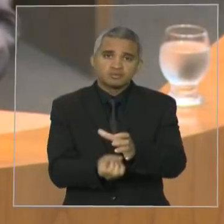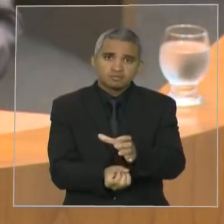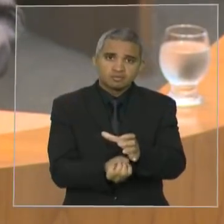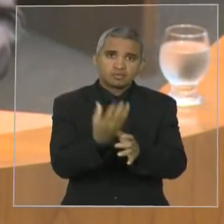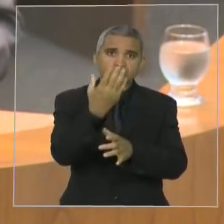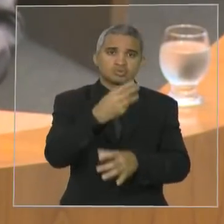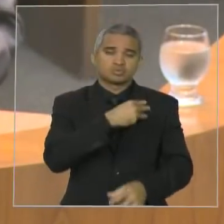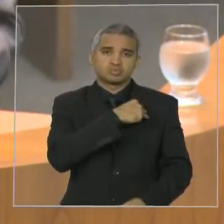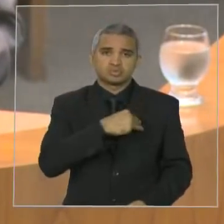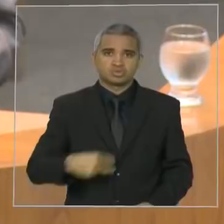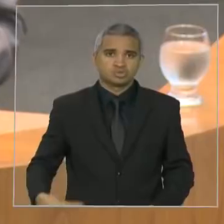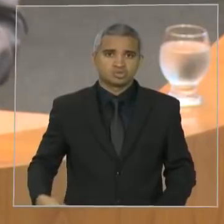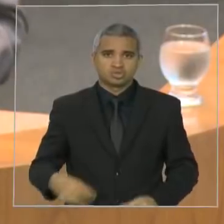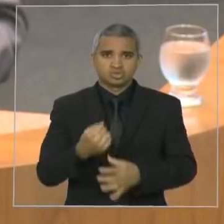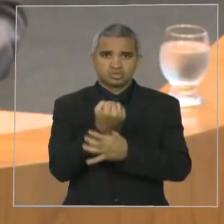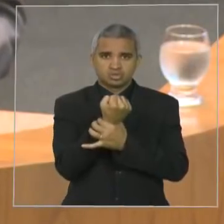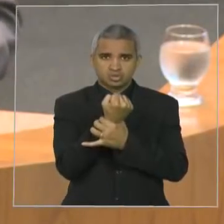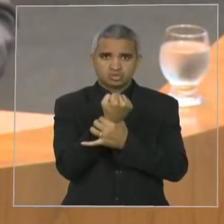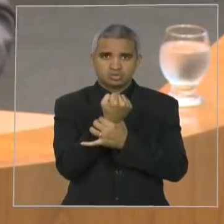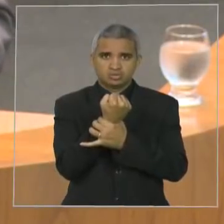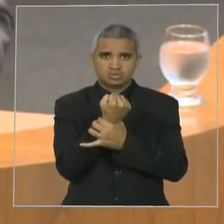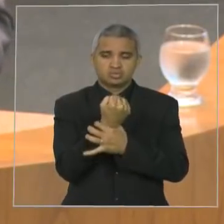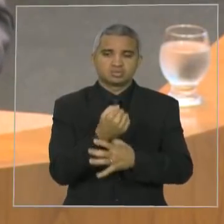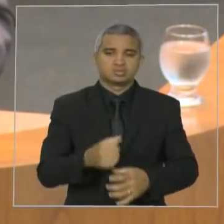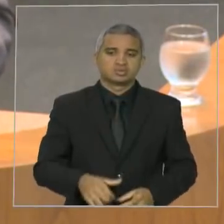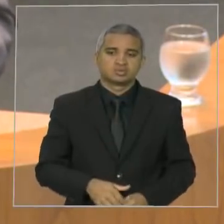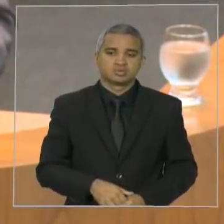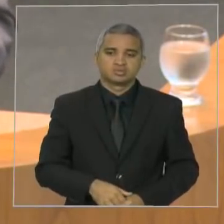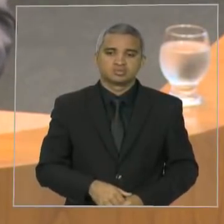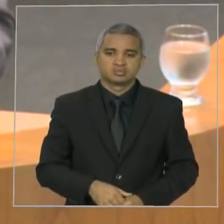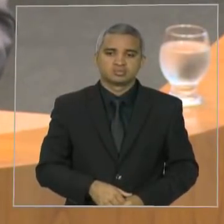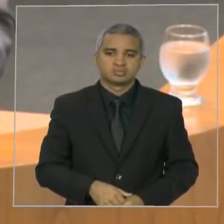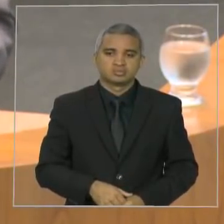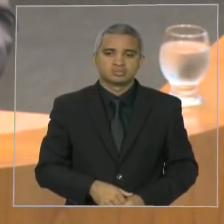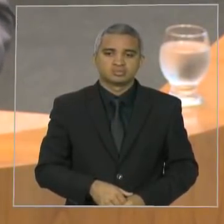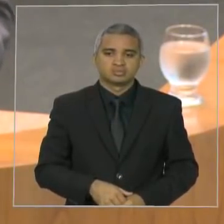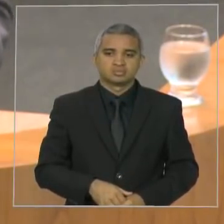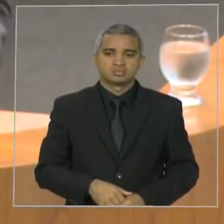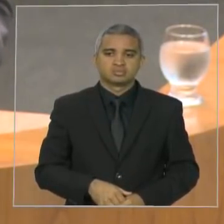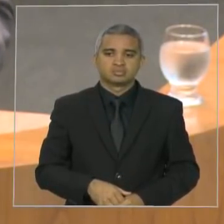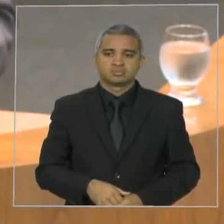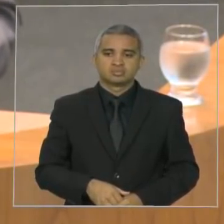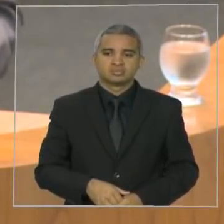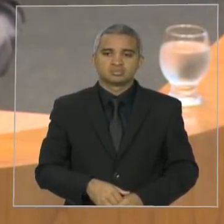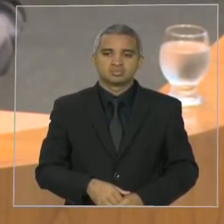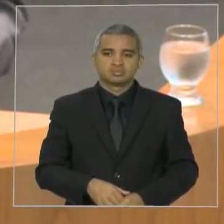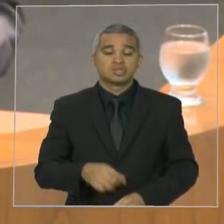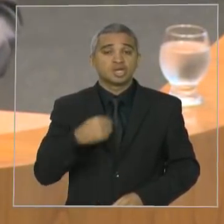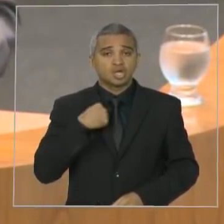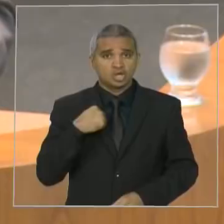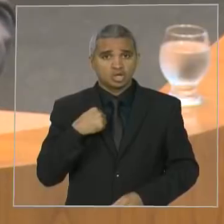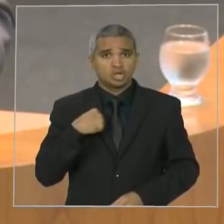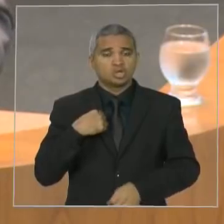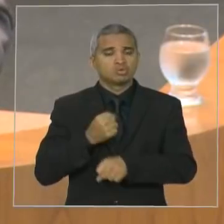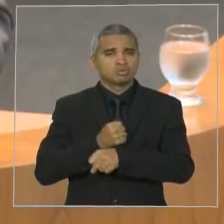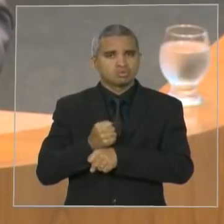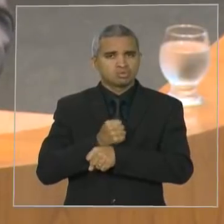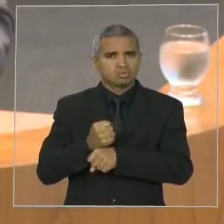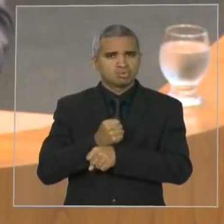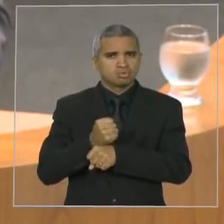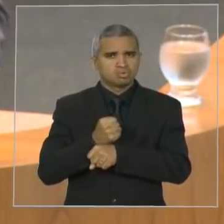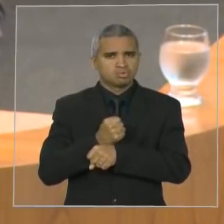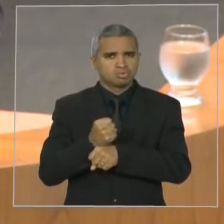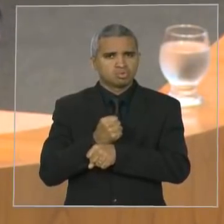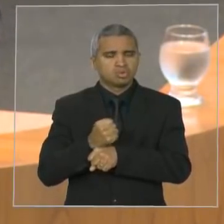violentos. Ele é o 10º. Tem 9 na frente dele, por situações